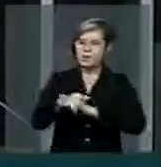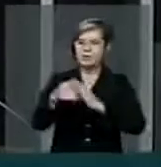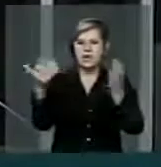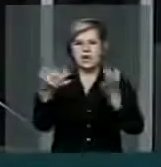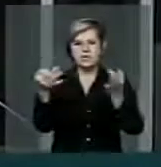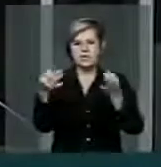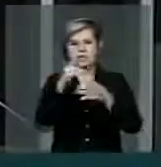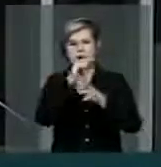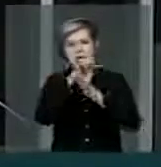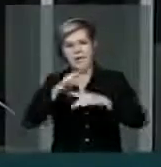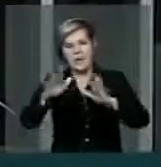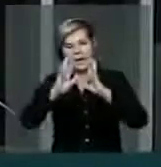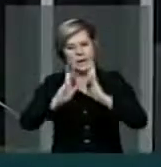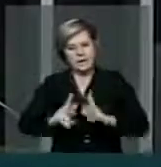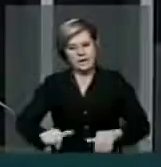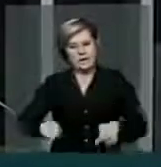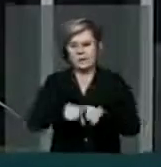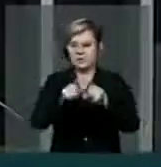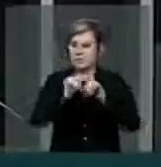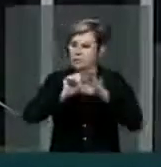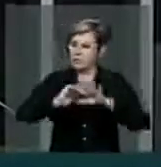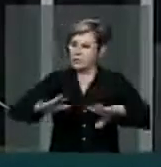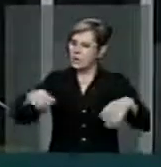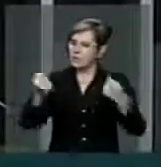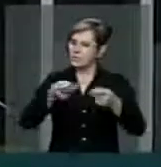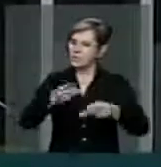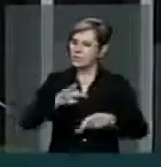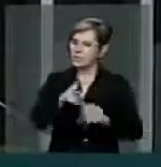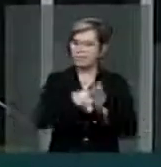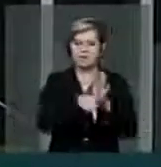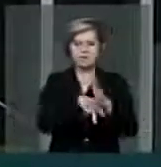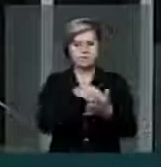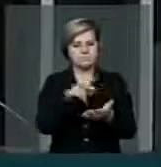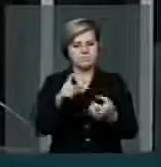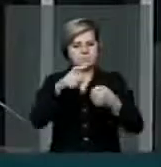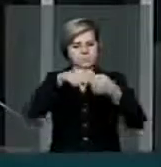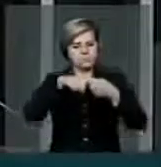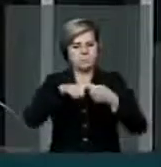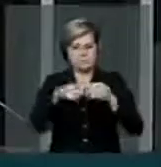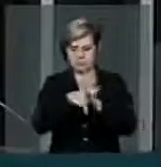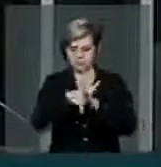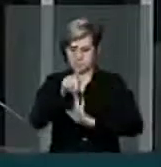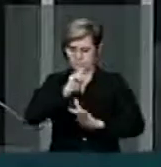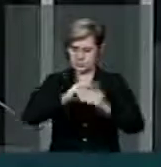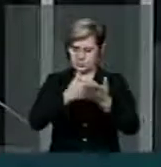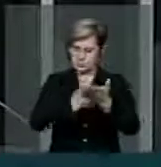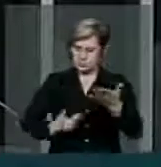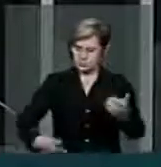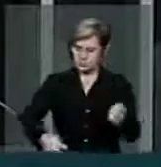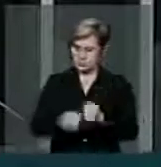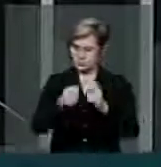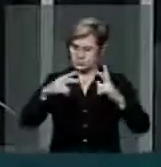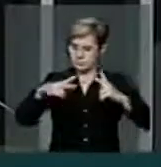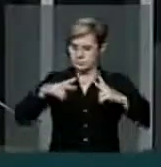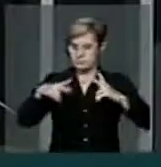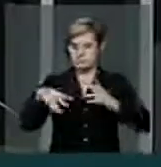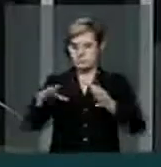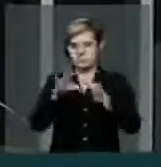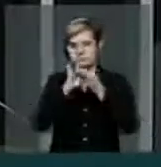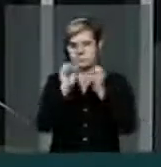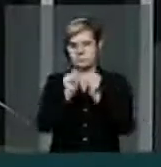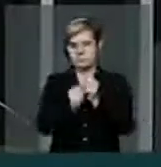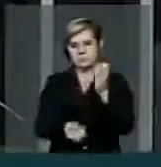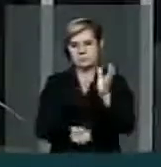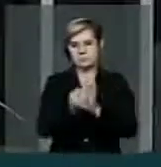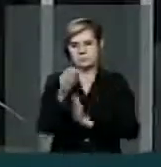É necessário que se continue urgente uma PPP, parceria público-privada, com o objetivo de criar um grande plano de